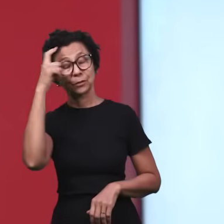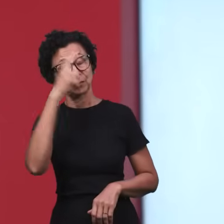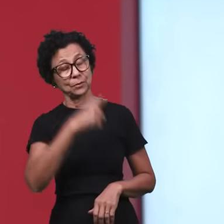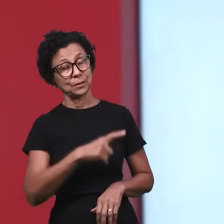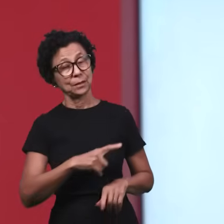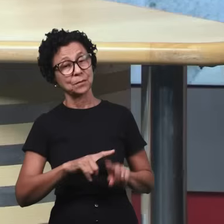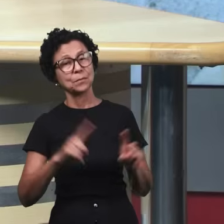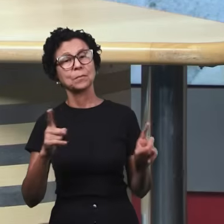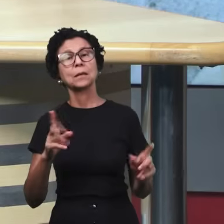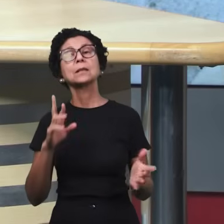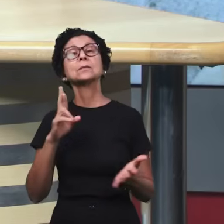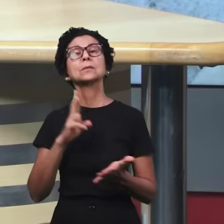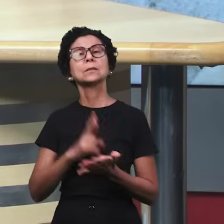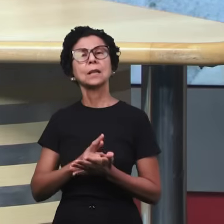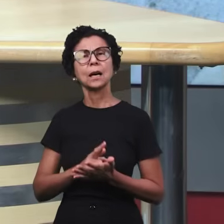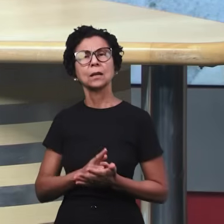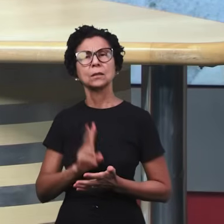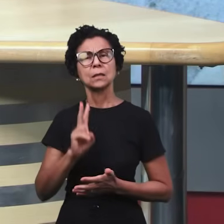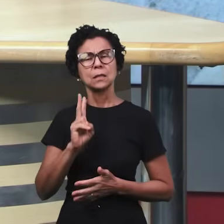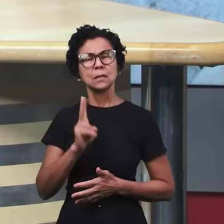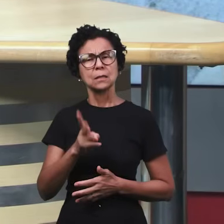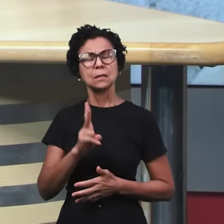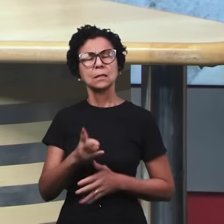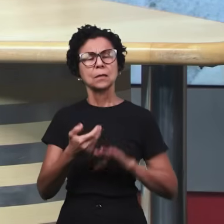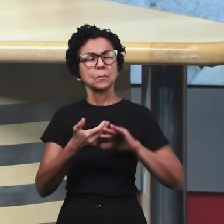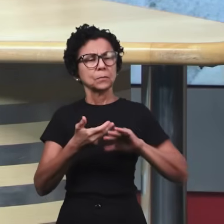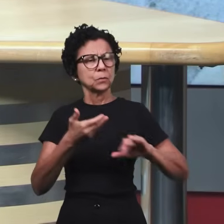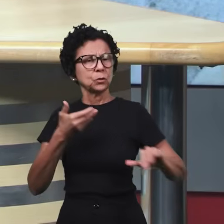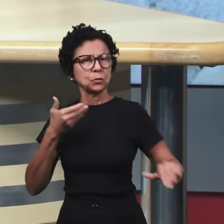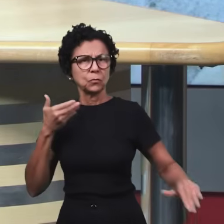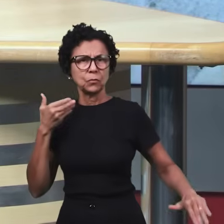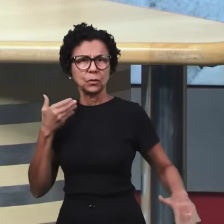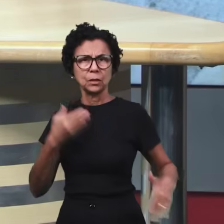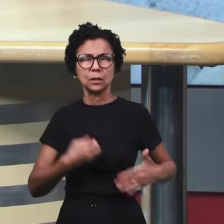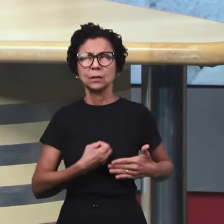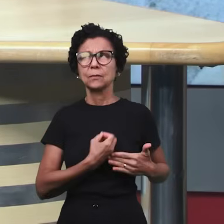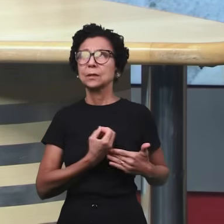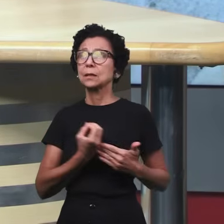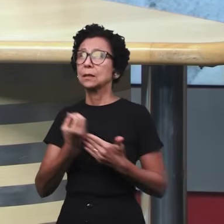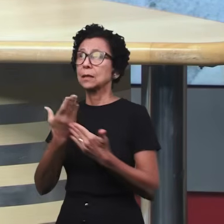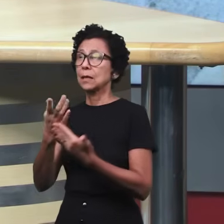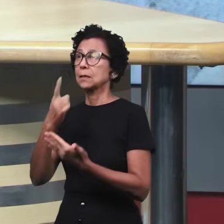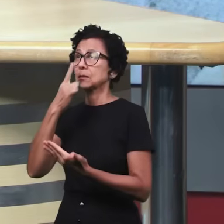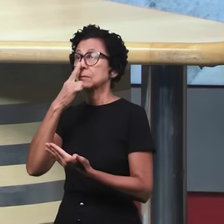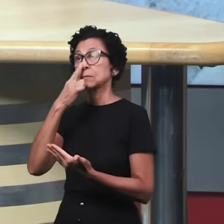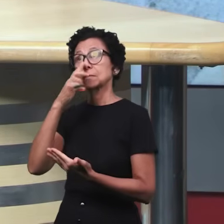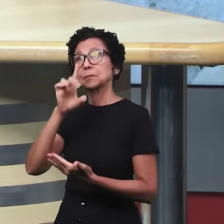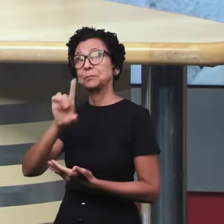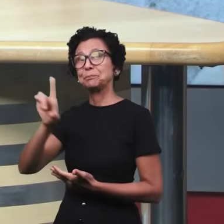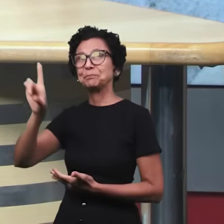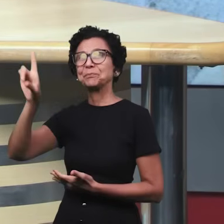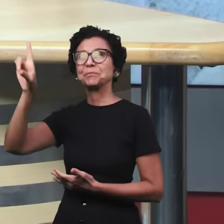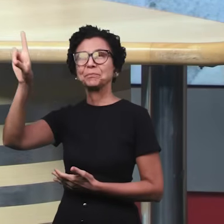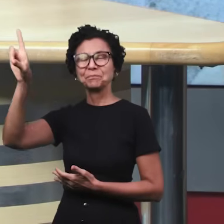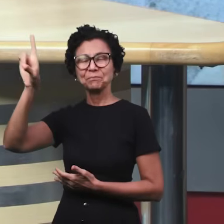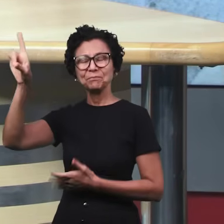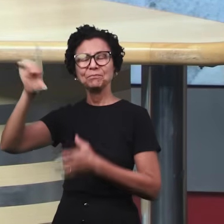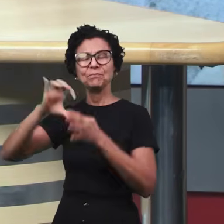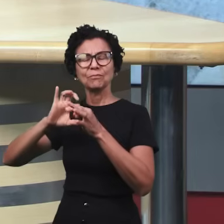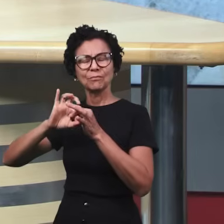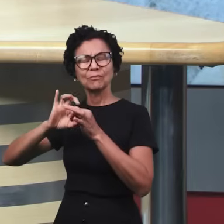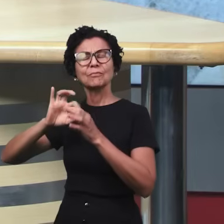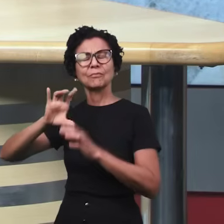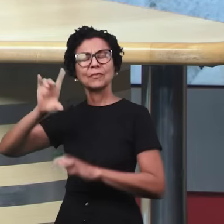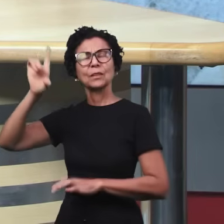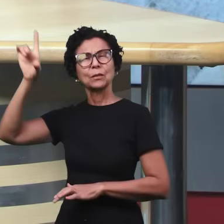resultado, produz o que em nós? Santidade, uma vida consagrada a Deus, estarmos mais próximas de Deus, termos mais comunhão com